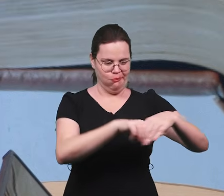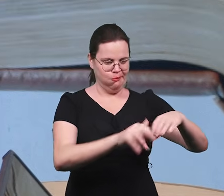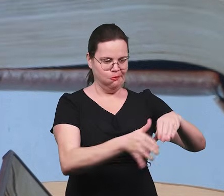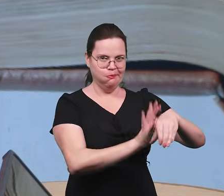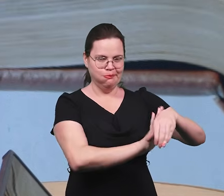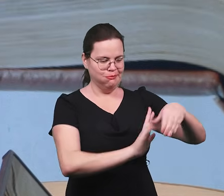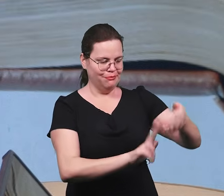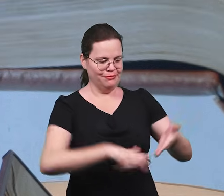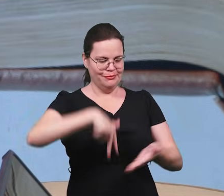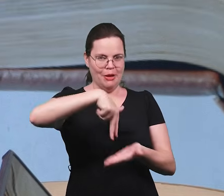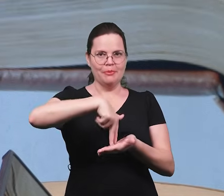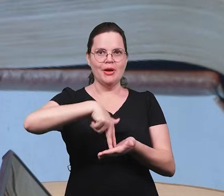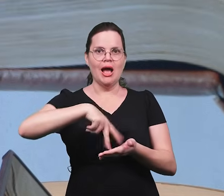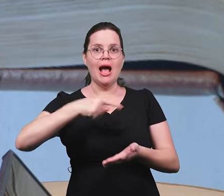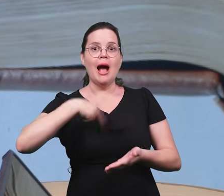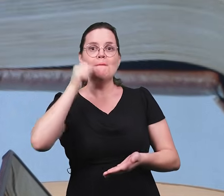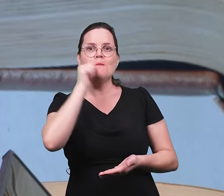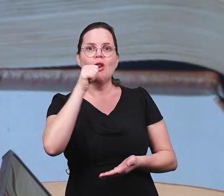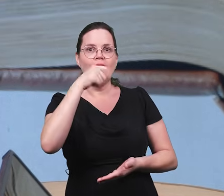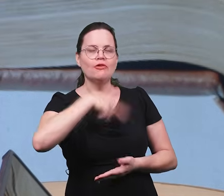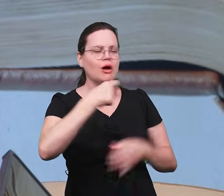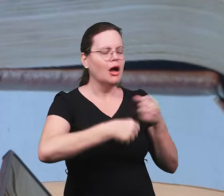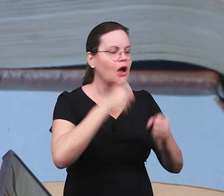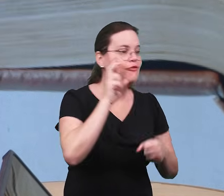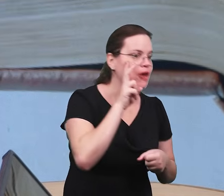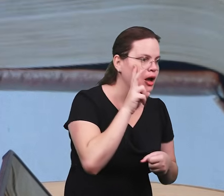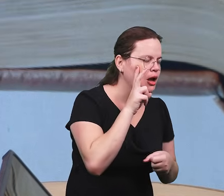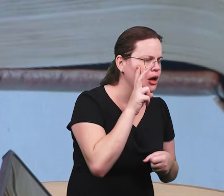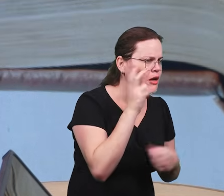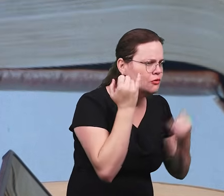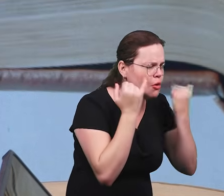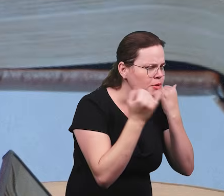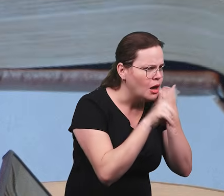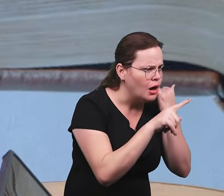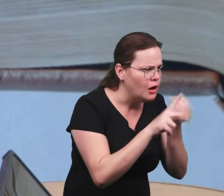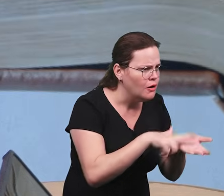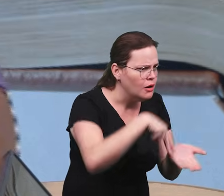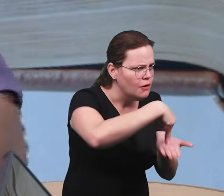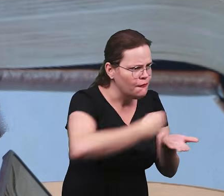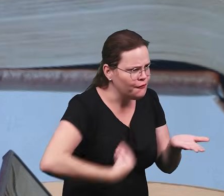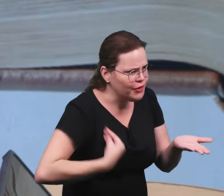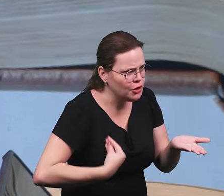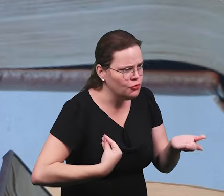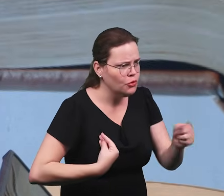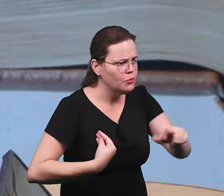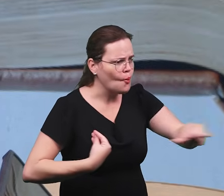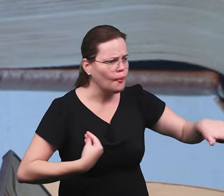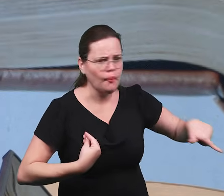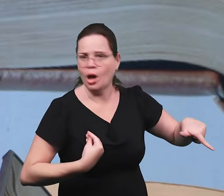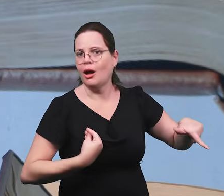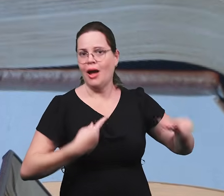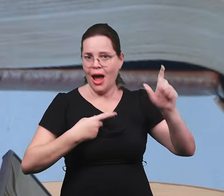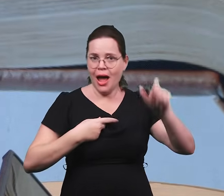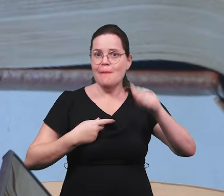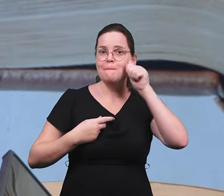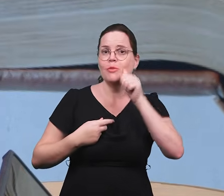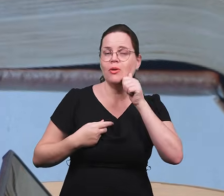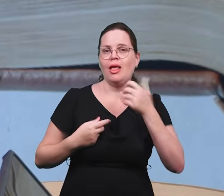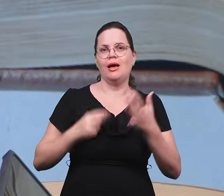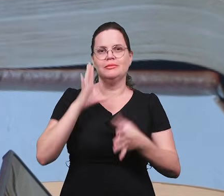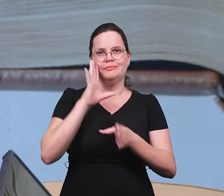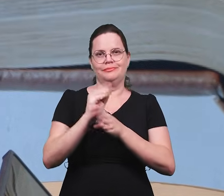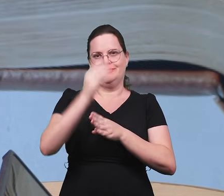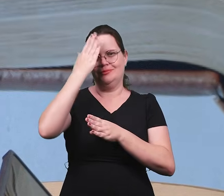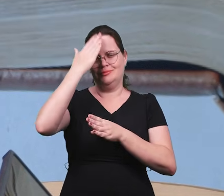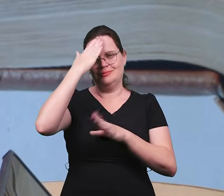teve primeira notícia da ressurreição de Jesus? Foi uma mulher. Então, nós temos que guardar isso no